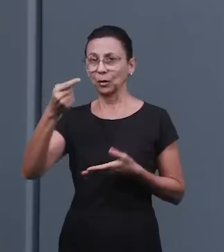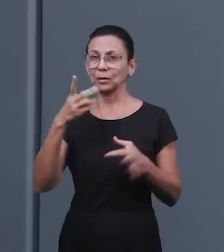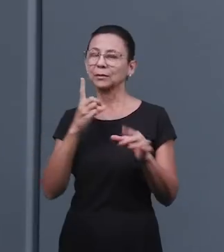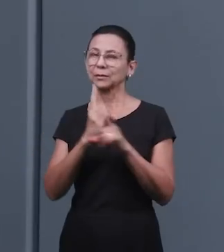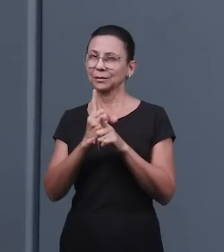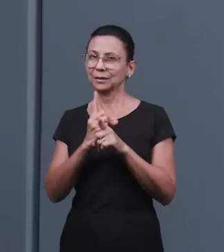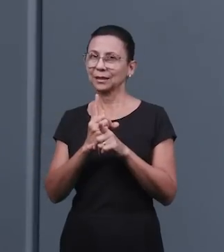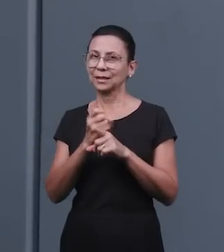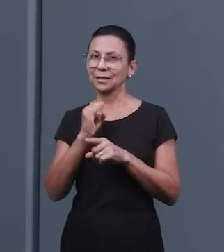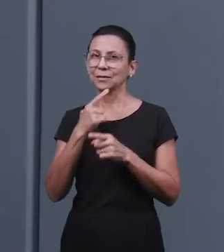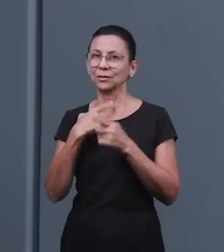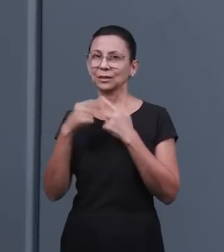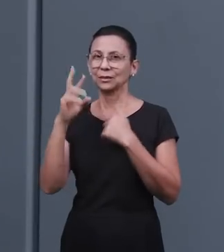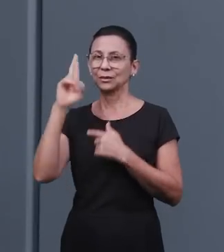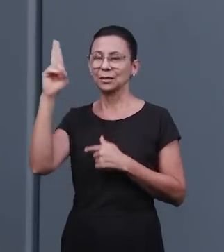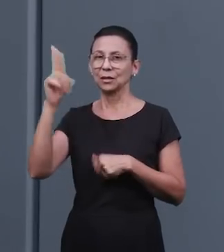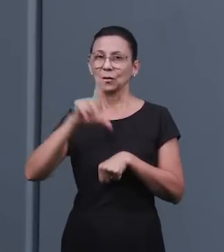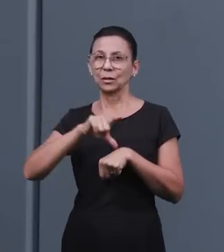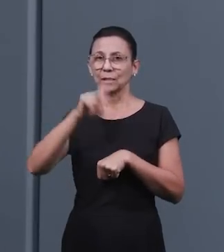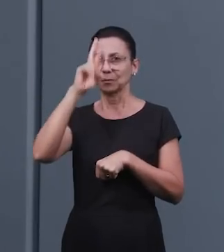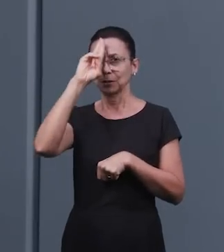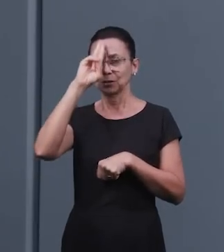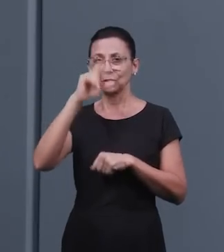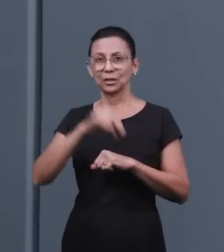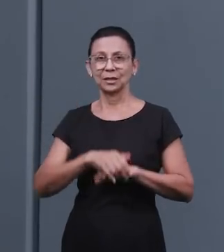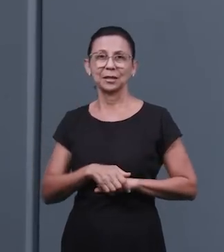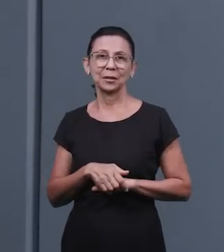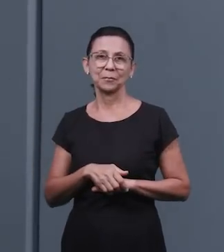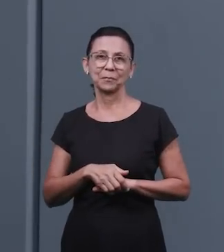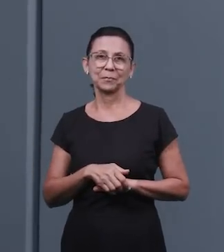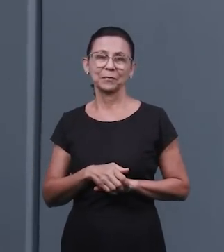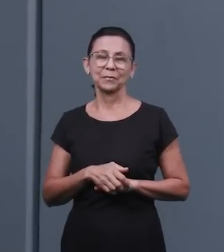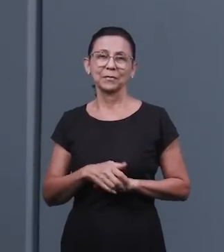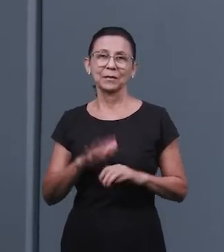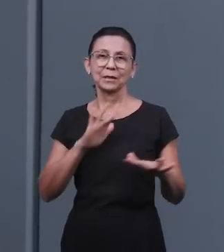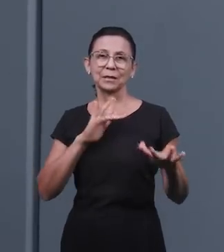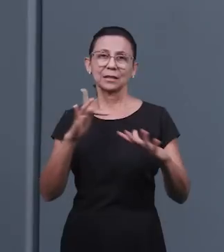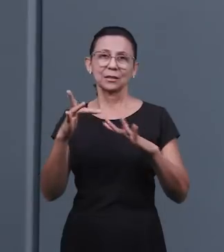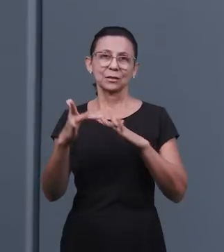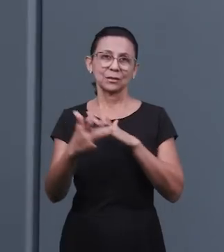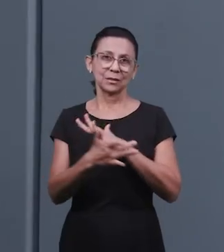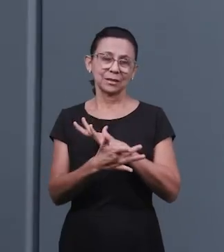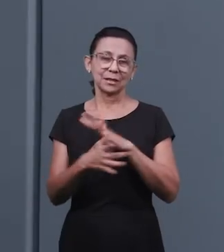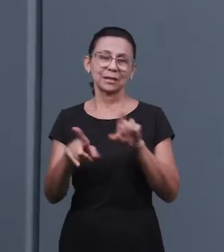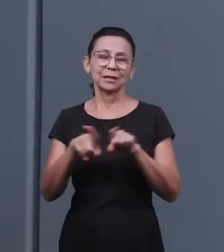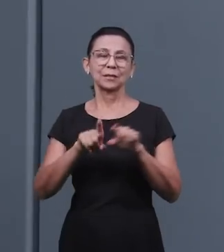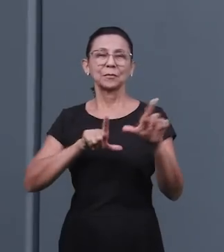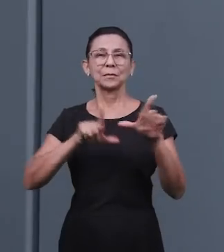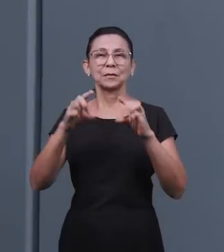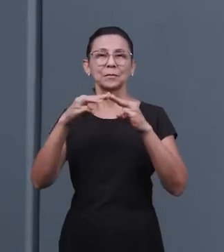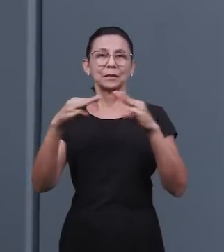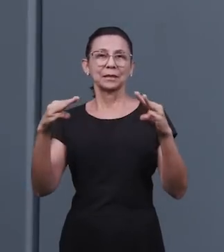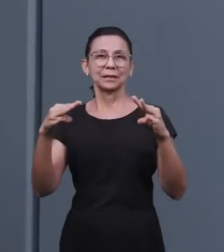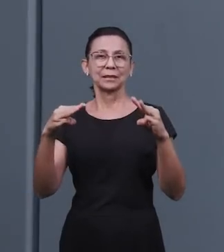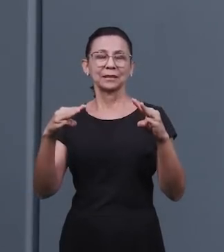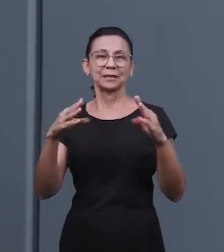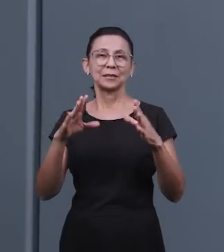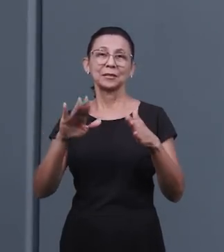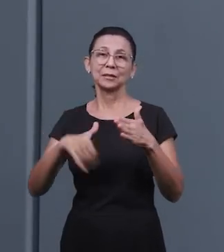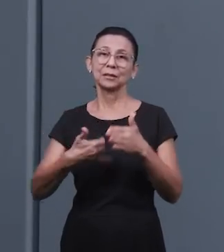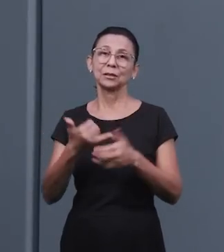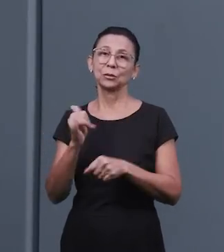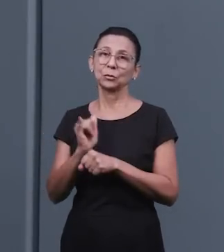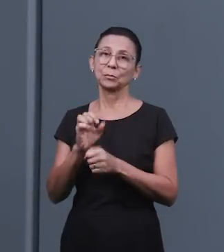quinta-feira a gente se encontrar, se Deus quiser, ao meio-dia, pela Rádio Manaim, TV Manaim, pelo Facebook da Rádio Manaim, também pelo canal da Igreja